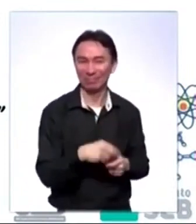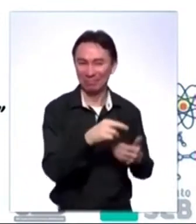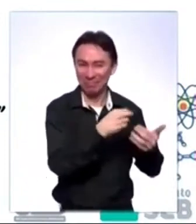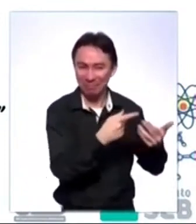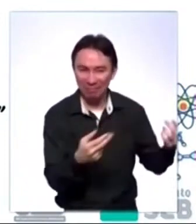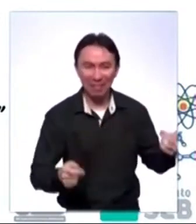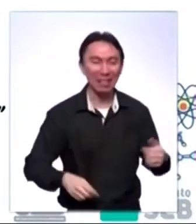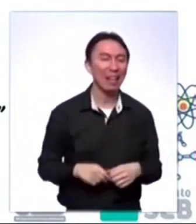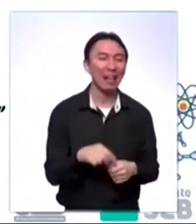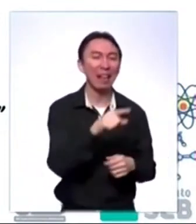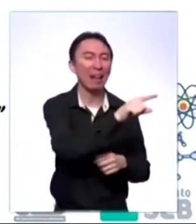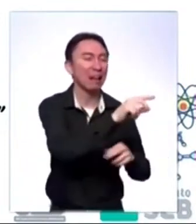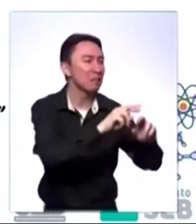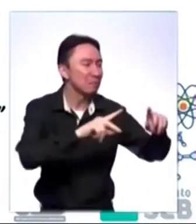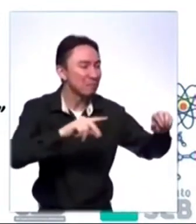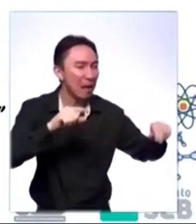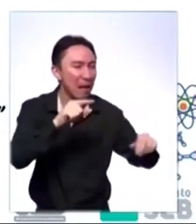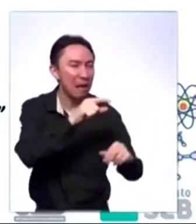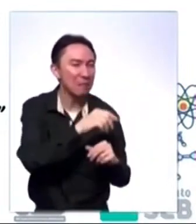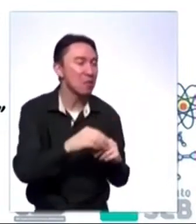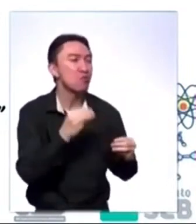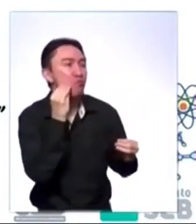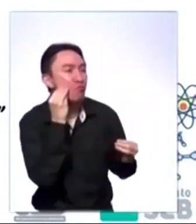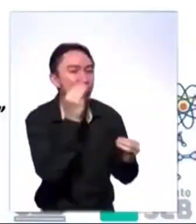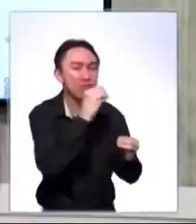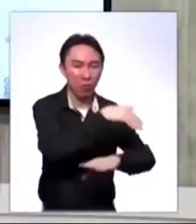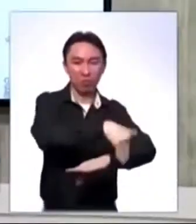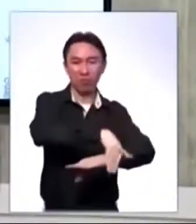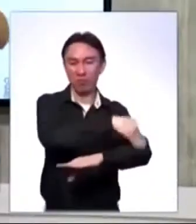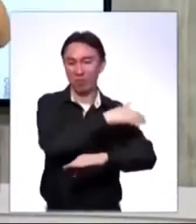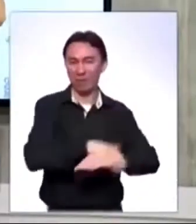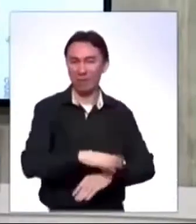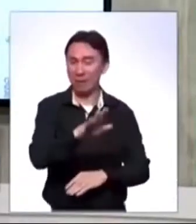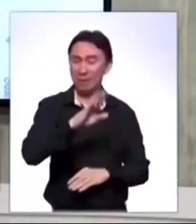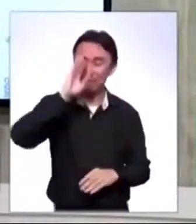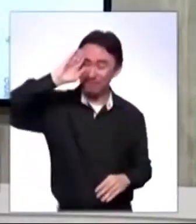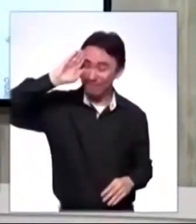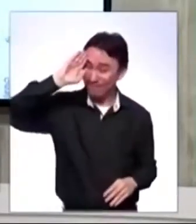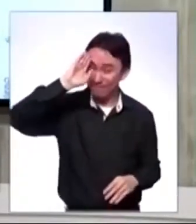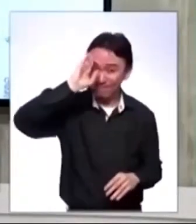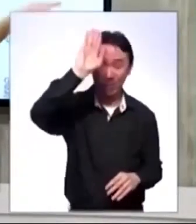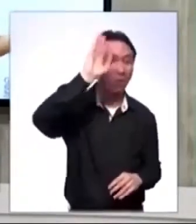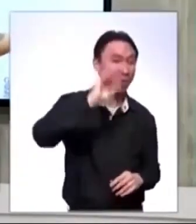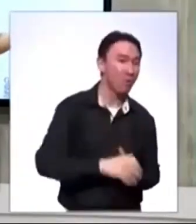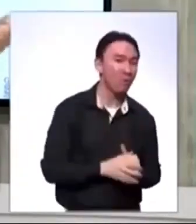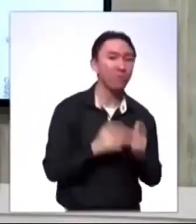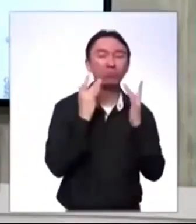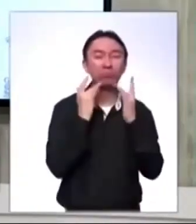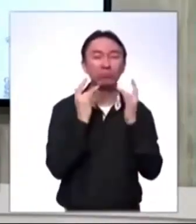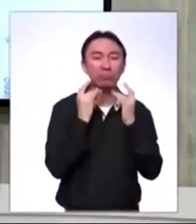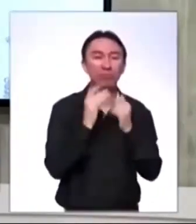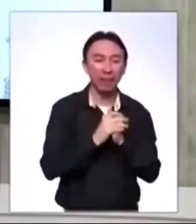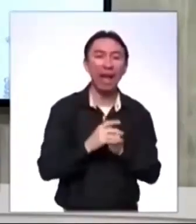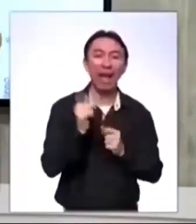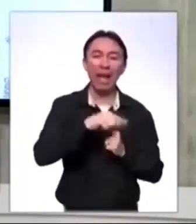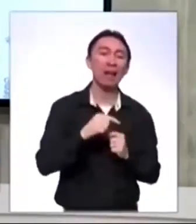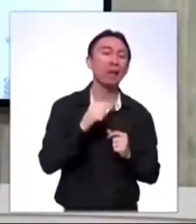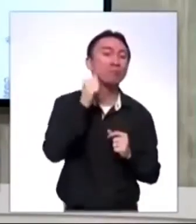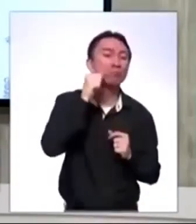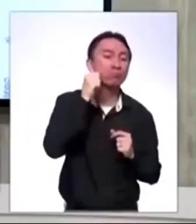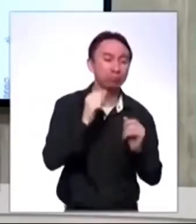no asfalto. Mas a grande peça dele mesmo, sem dúvida alguma, a grande peça dele é o Vestido de Noiva, né?